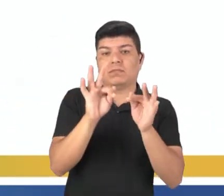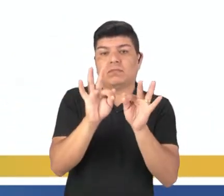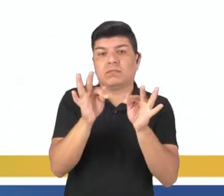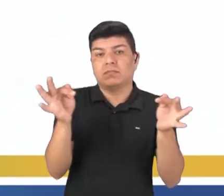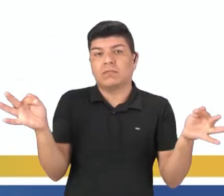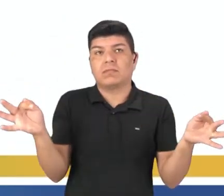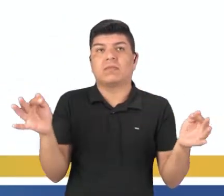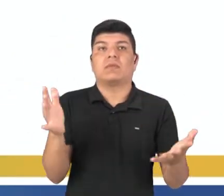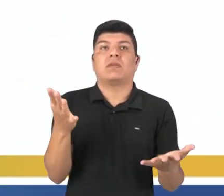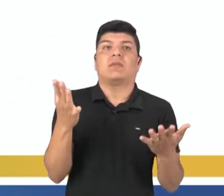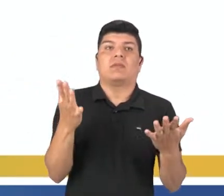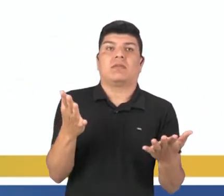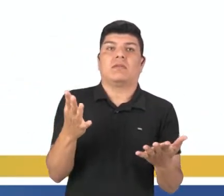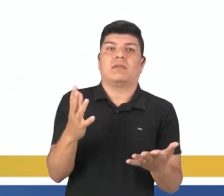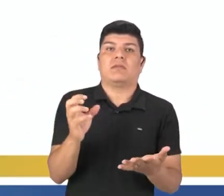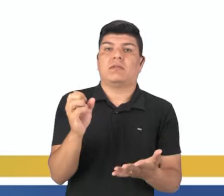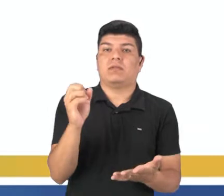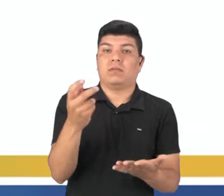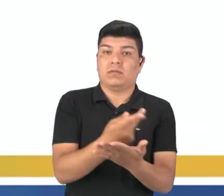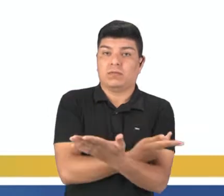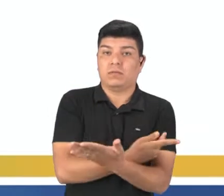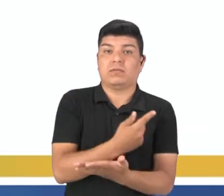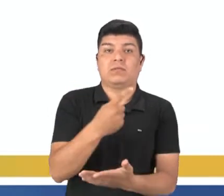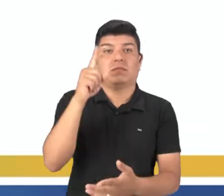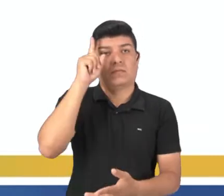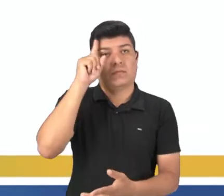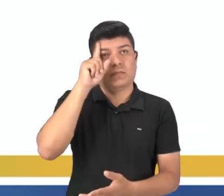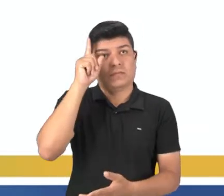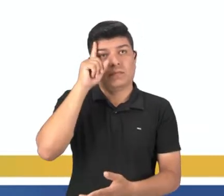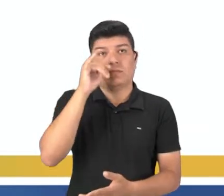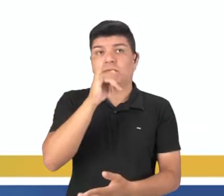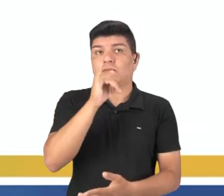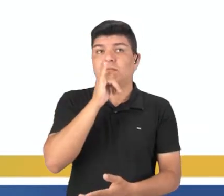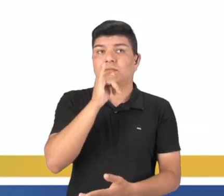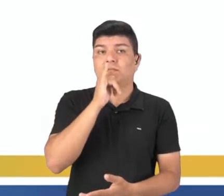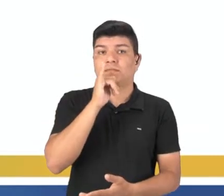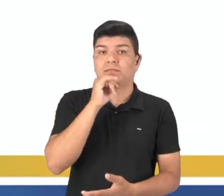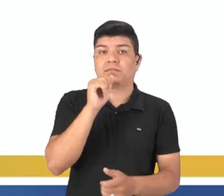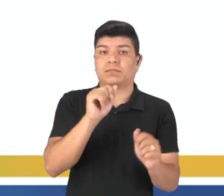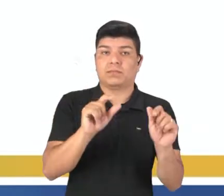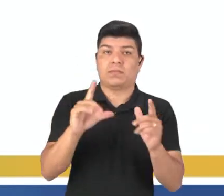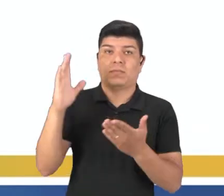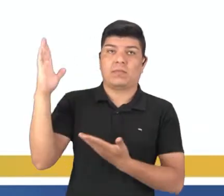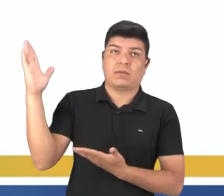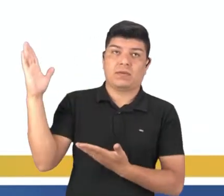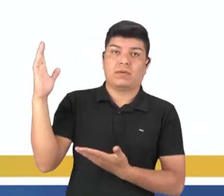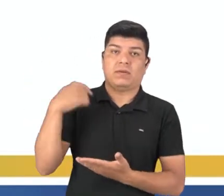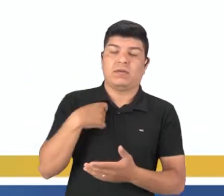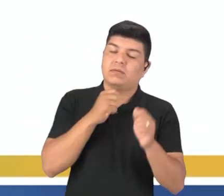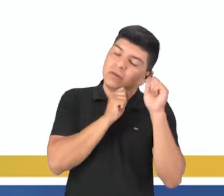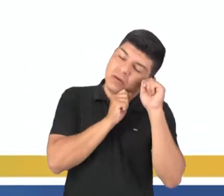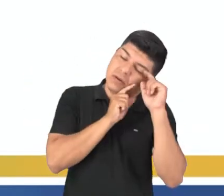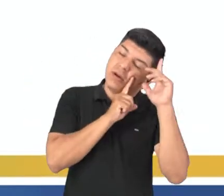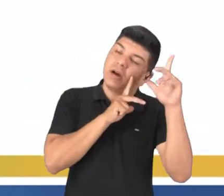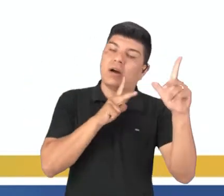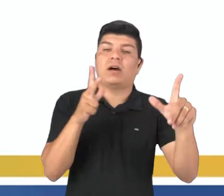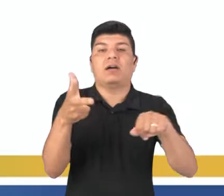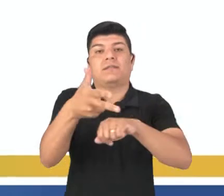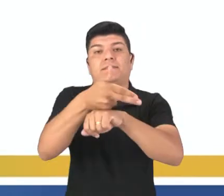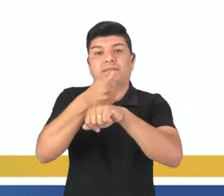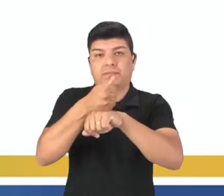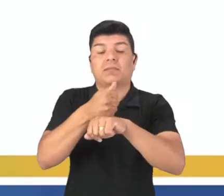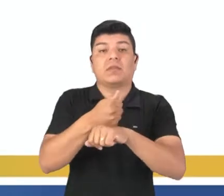frases que nós aquelas ações que nós costumamos fazer né Então aí o Eike Harley por um acordo cedo